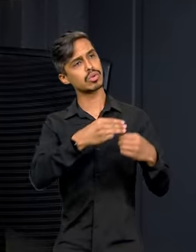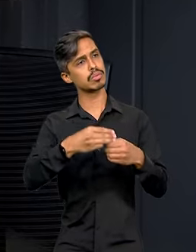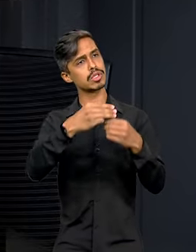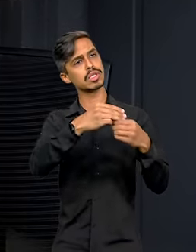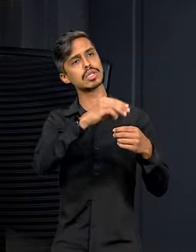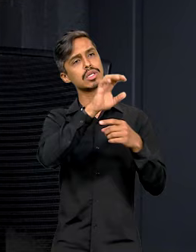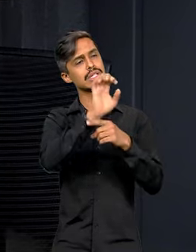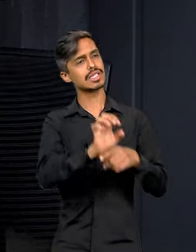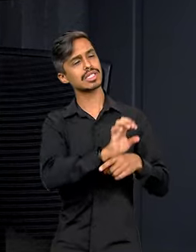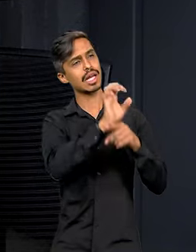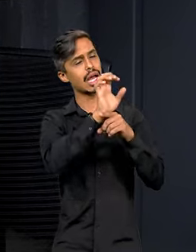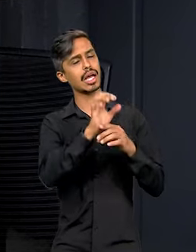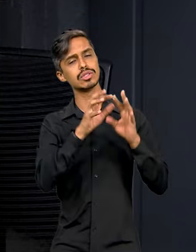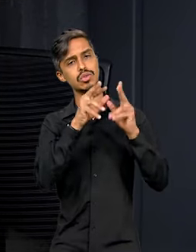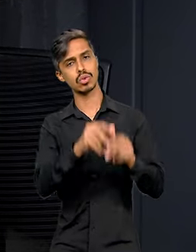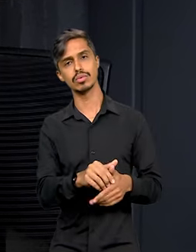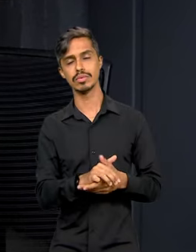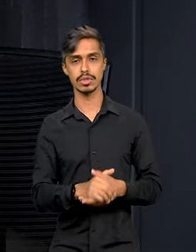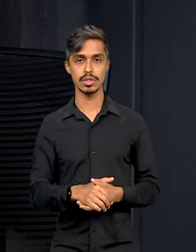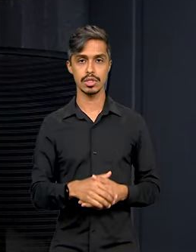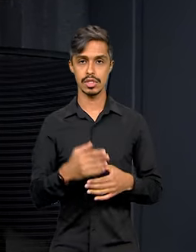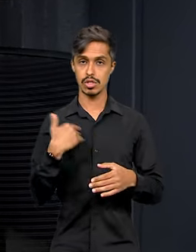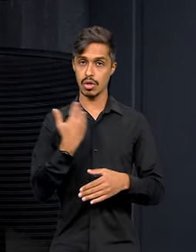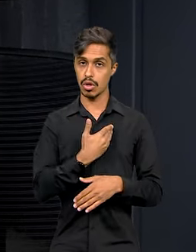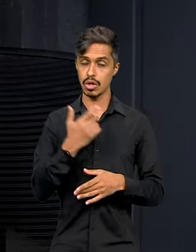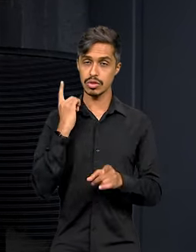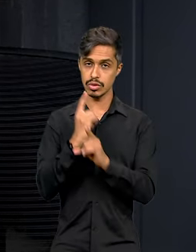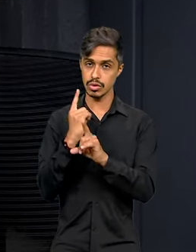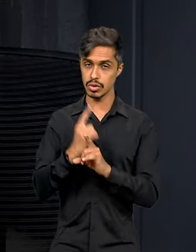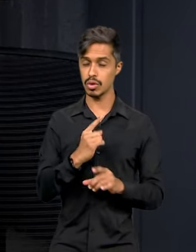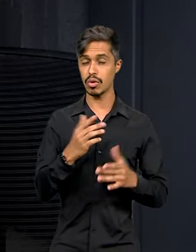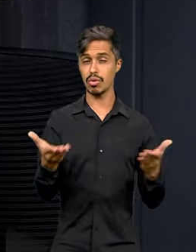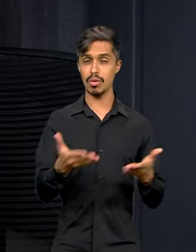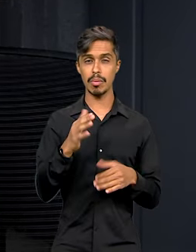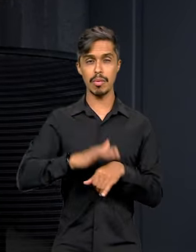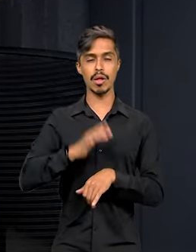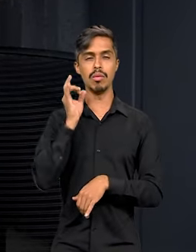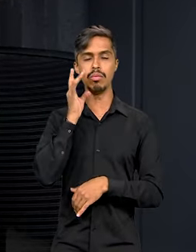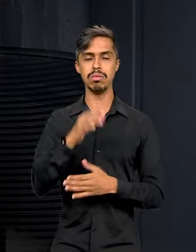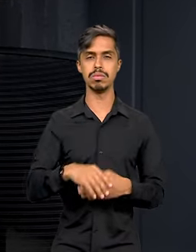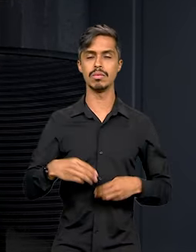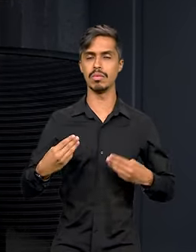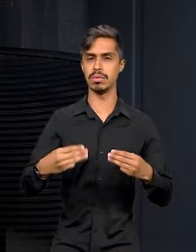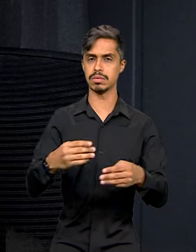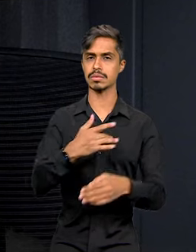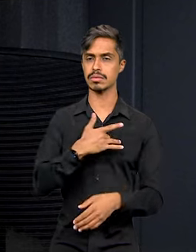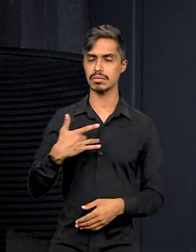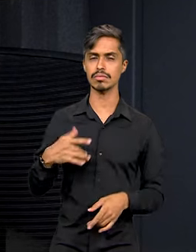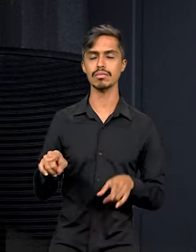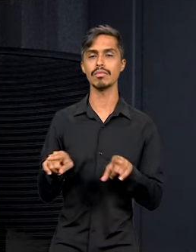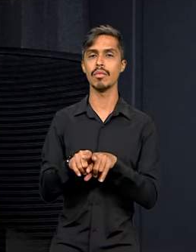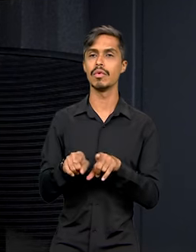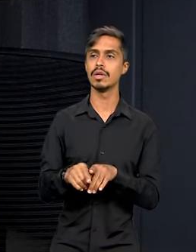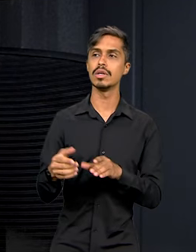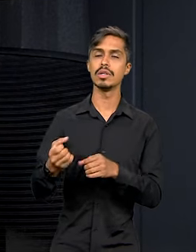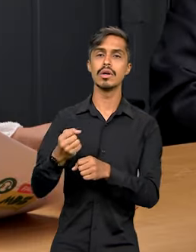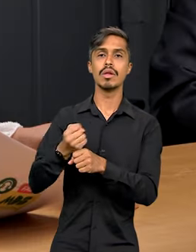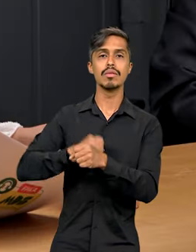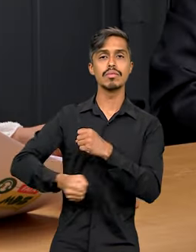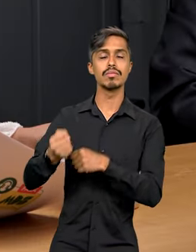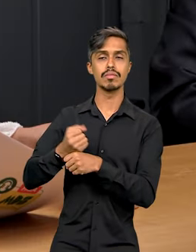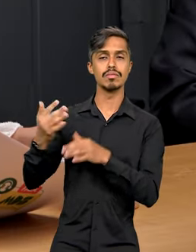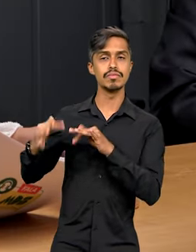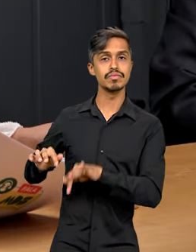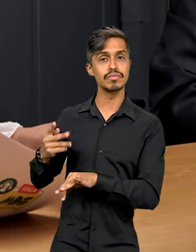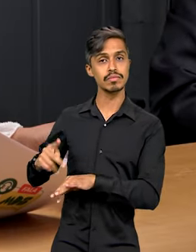região metropolitana então a gente avança no processo de identificação hoje também o Ministério da Saúde eh desde do final do